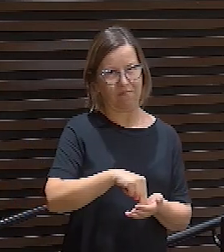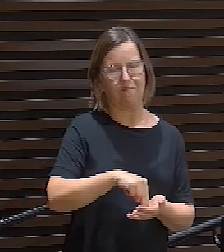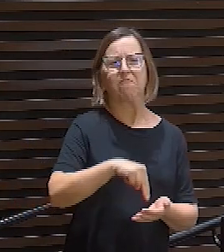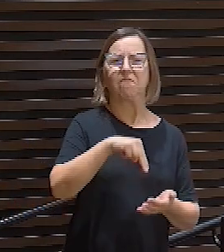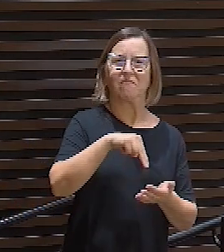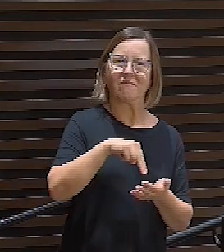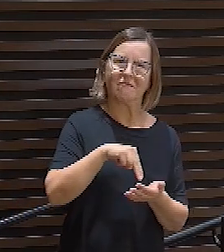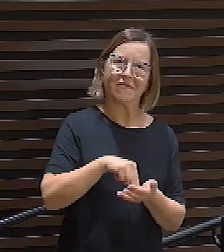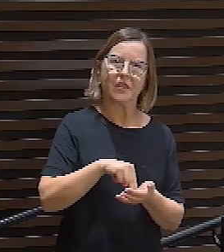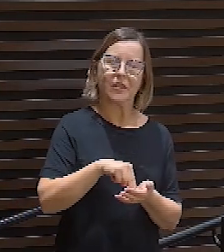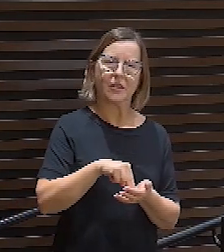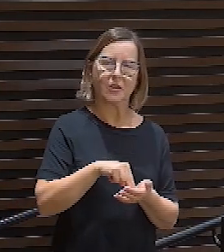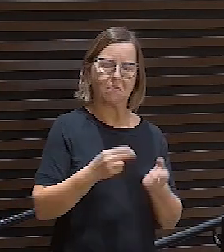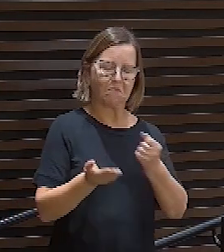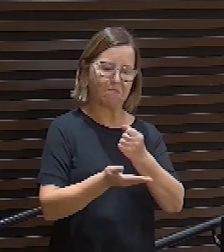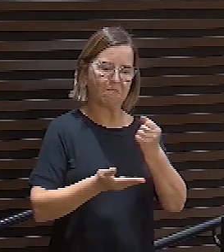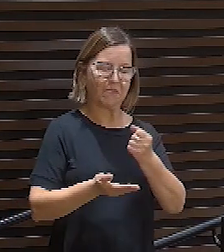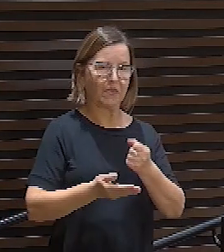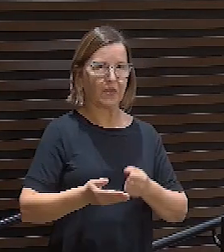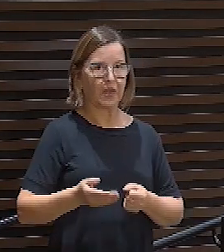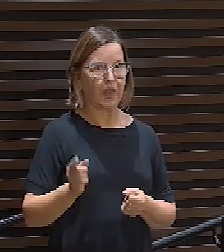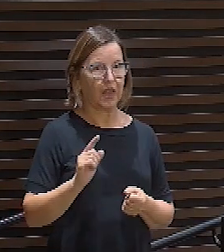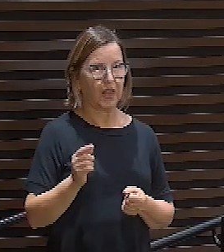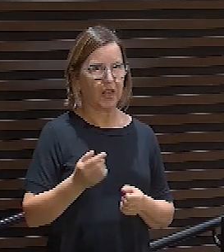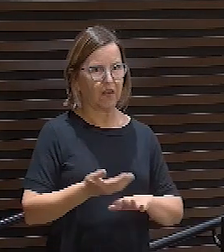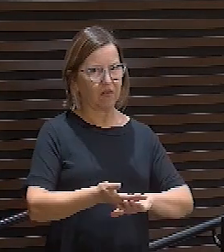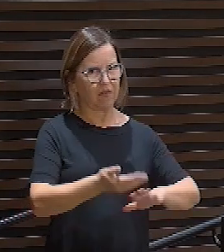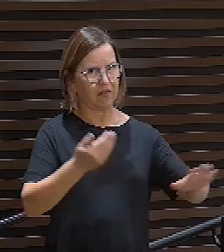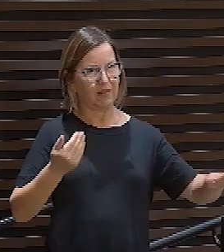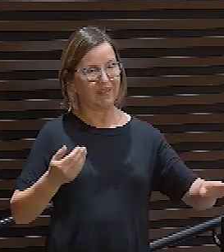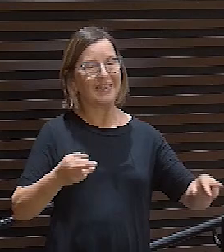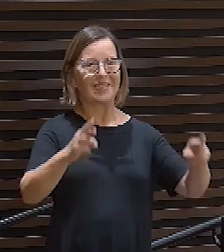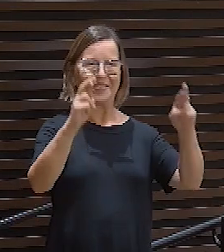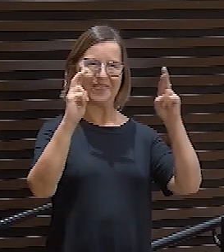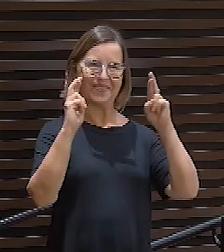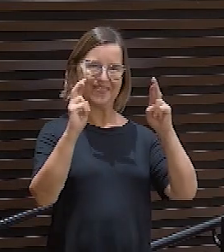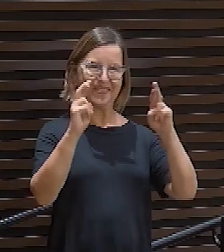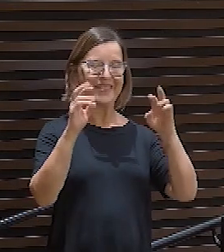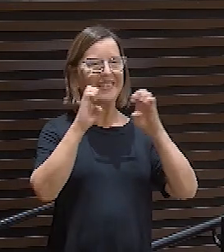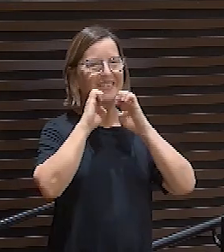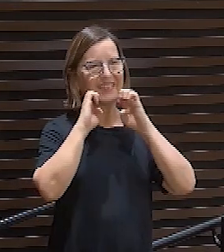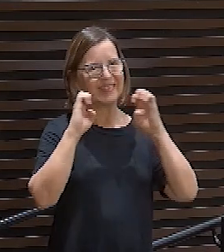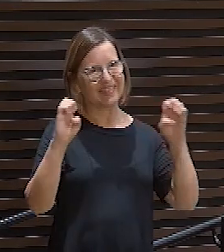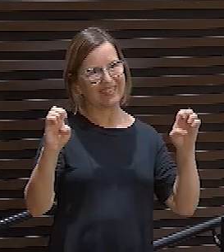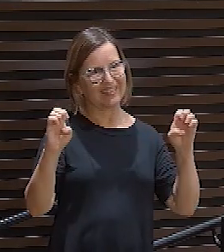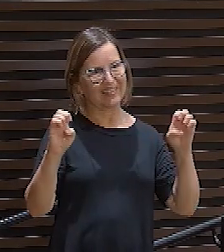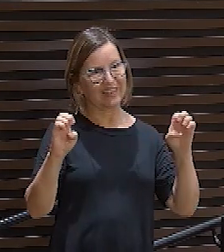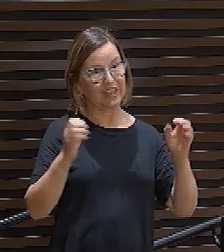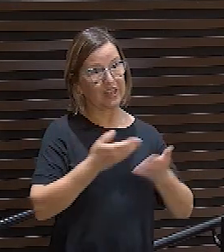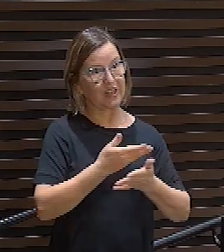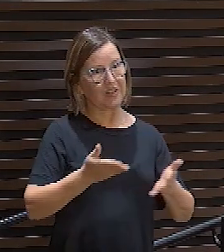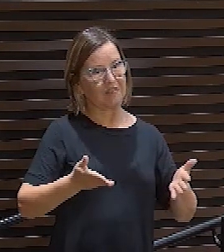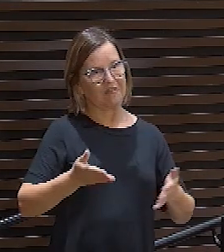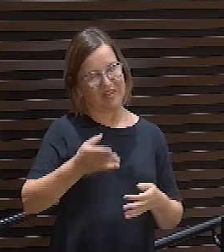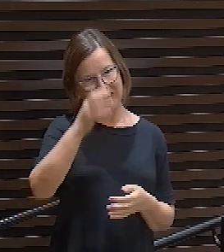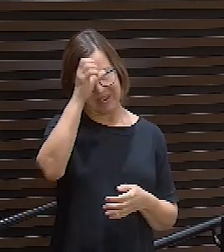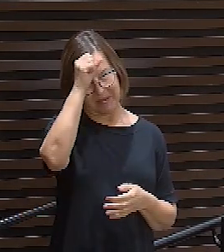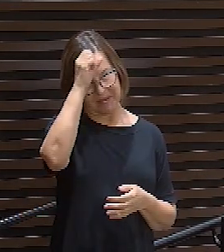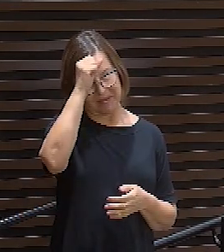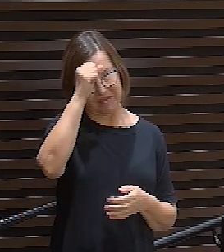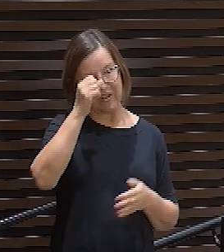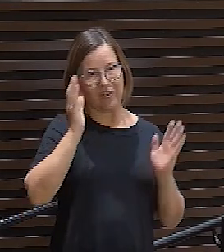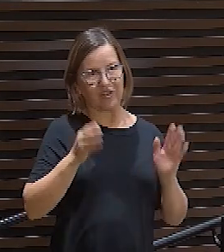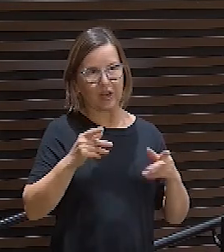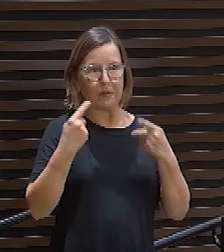firmes, não vos deixando afastar da esperança do evangelho que ouvistes, e que foi pregado